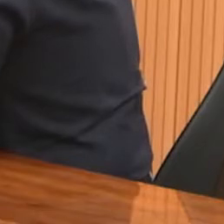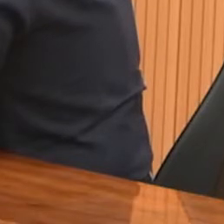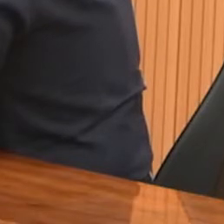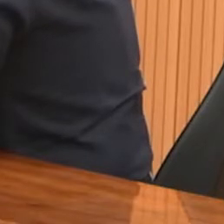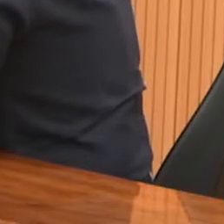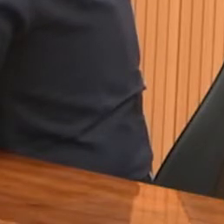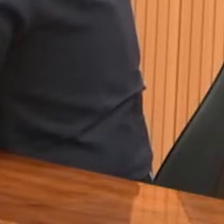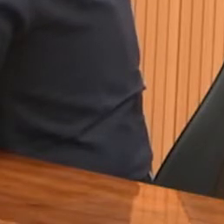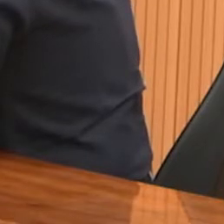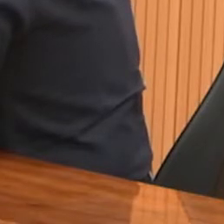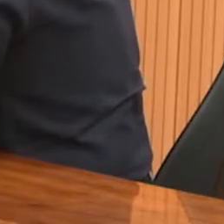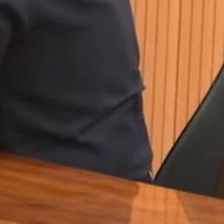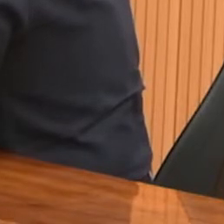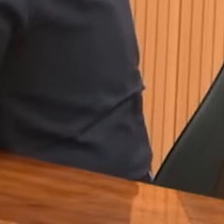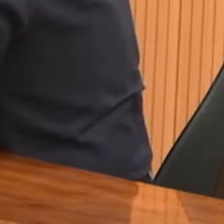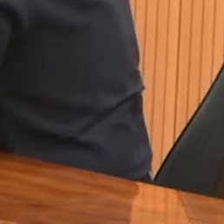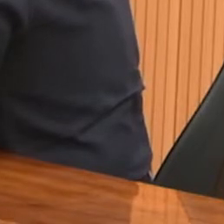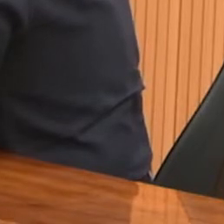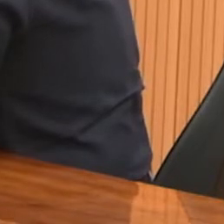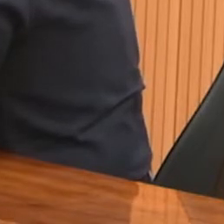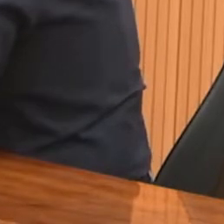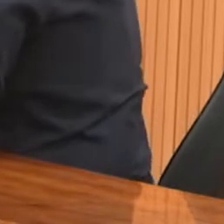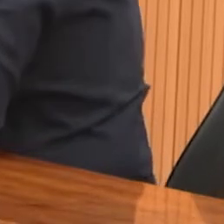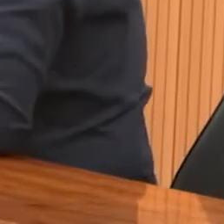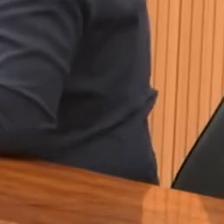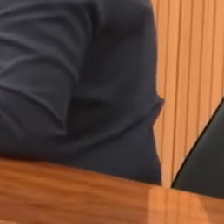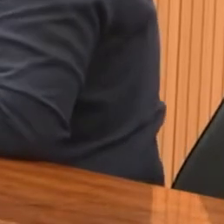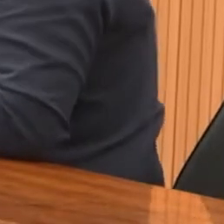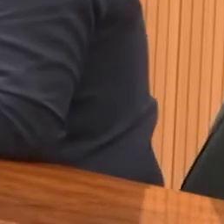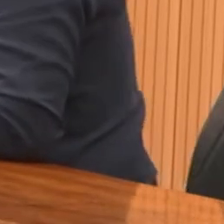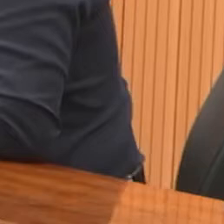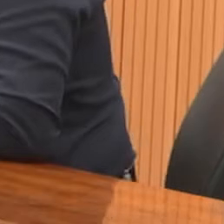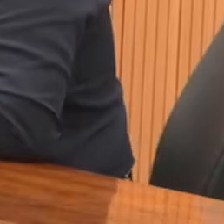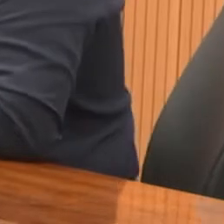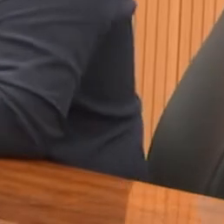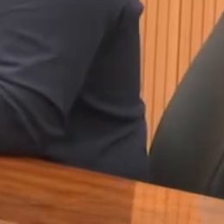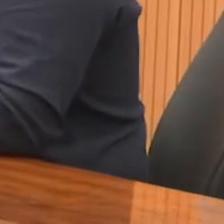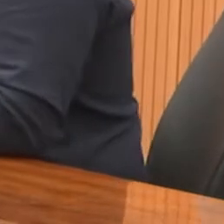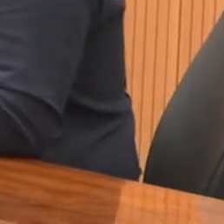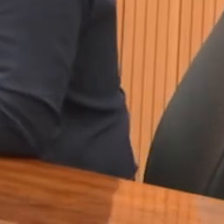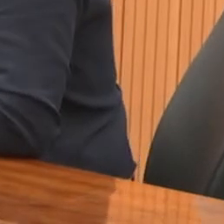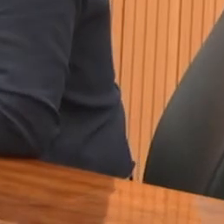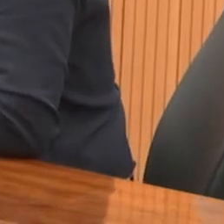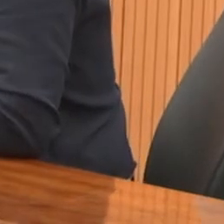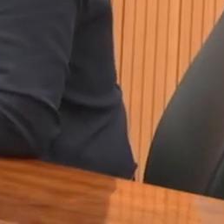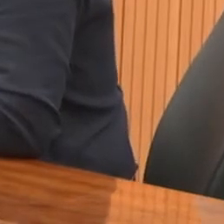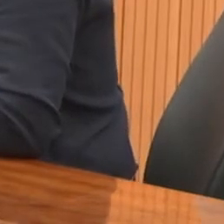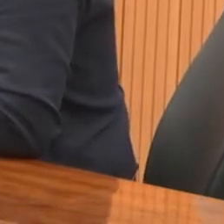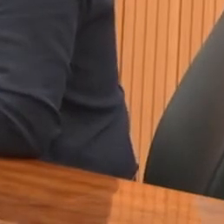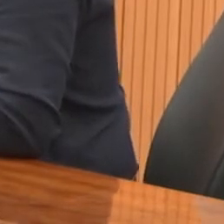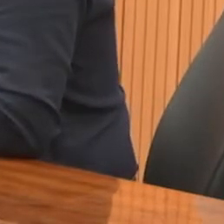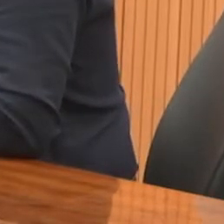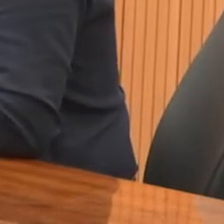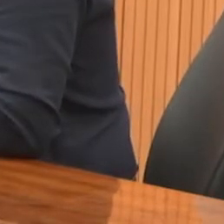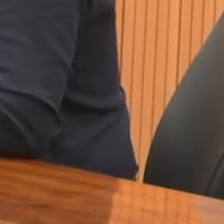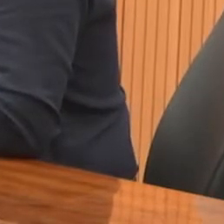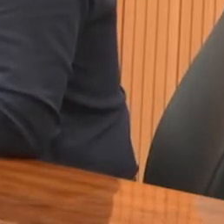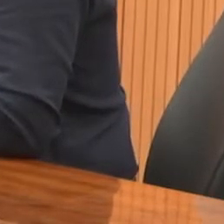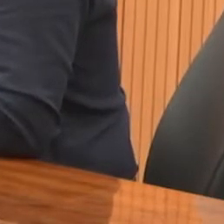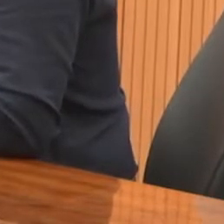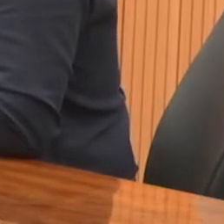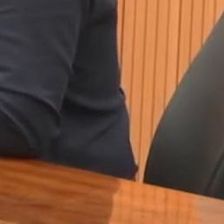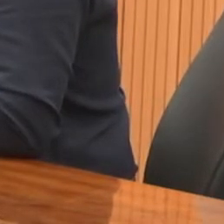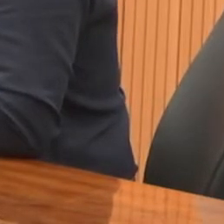Foi divulgação nacional. Nós tivemos o cuidado de fazer nos diários oficiais do Estado, do município, da Federação.